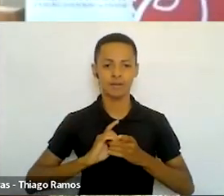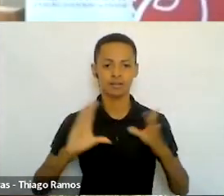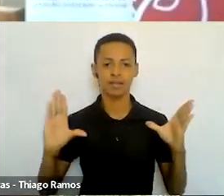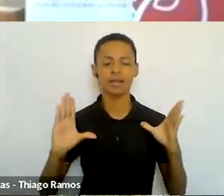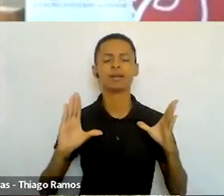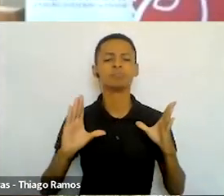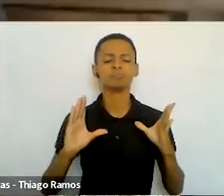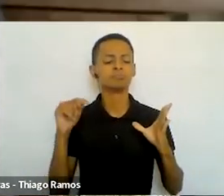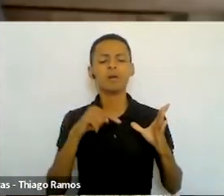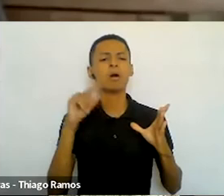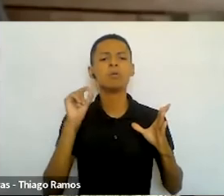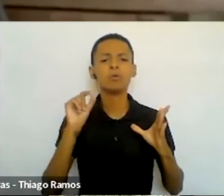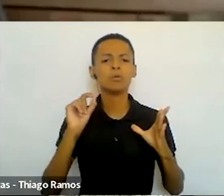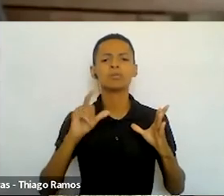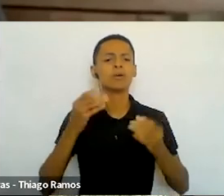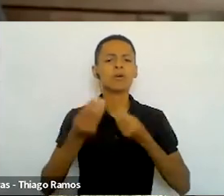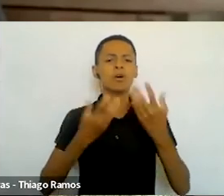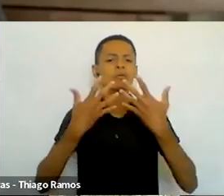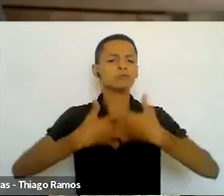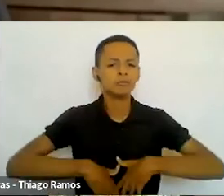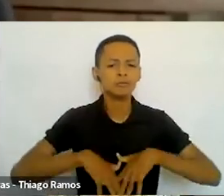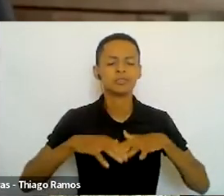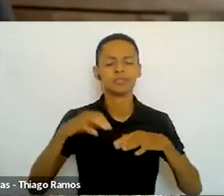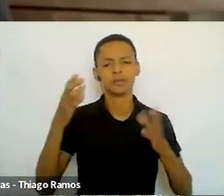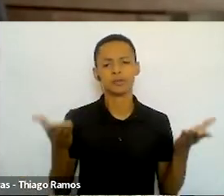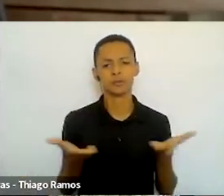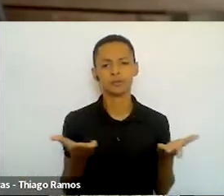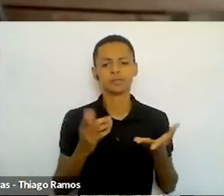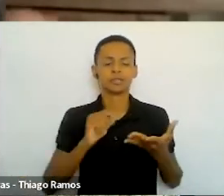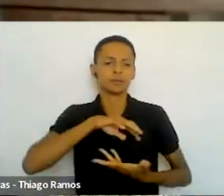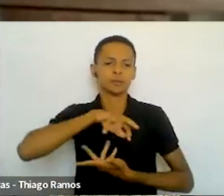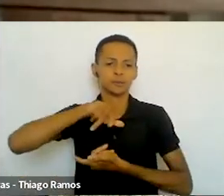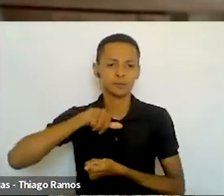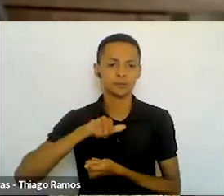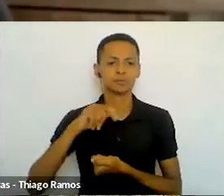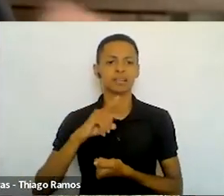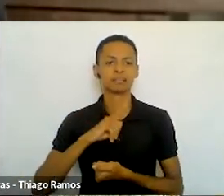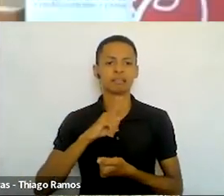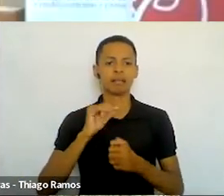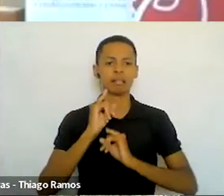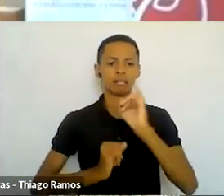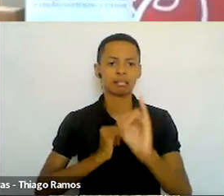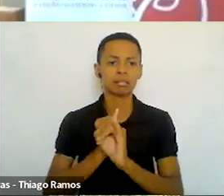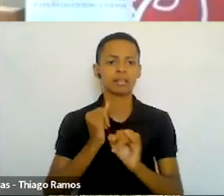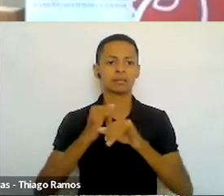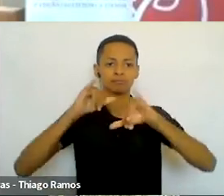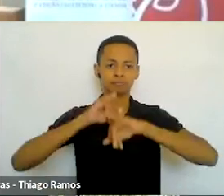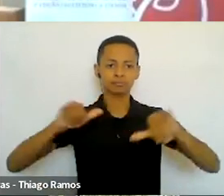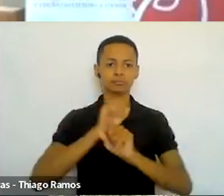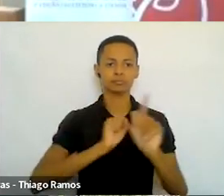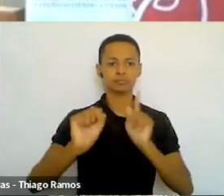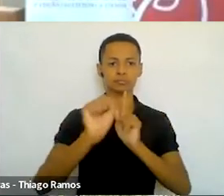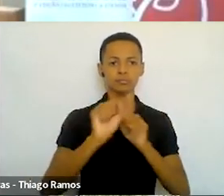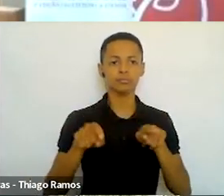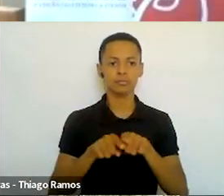democracia que funciona hoje num mundo que é de internet, de mídias sociais, onde as